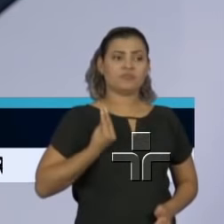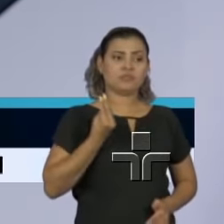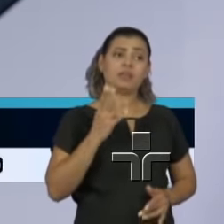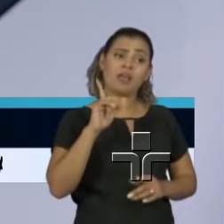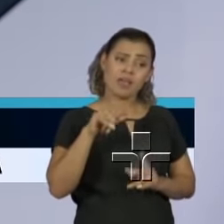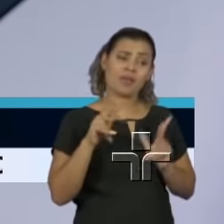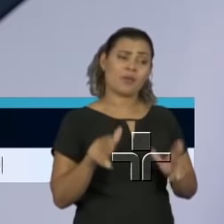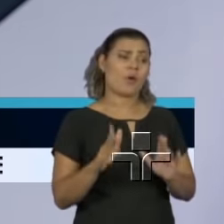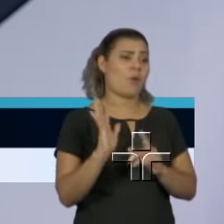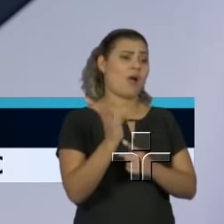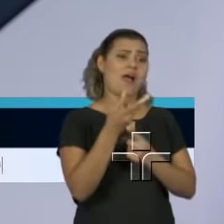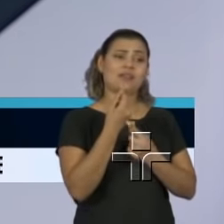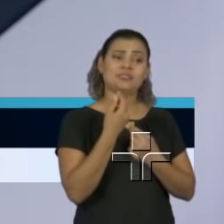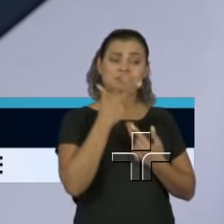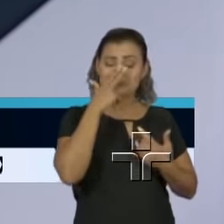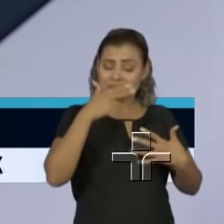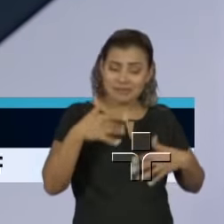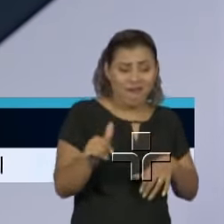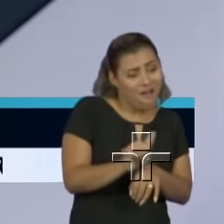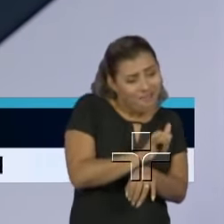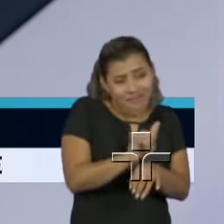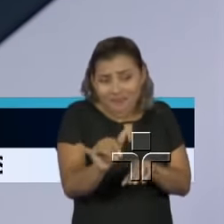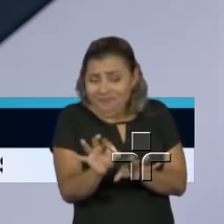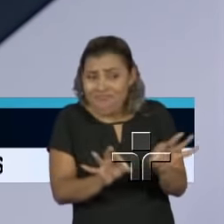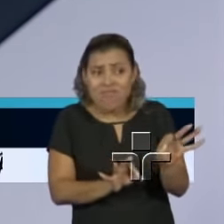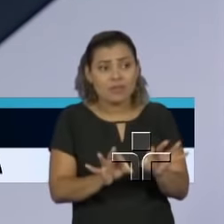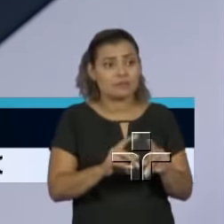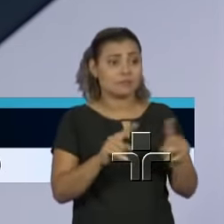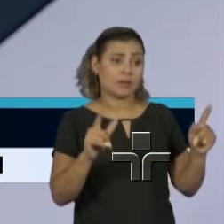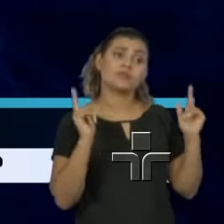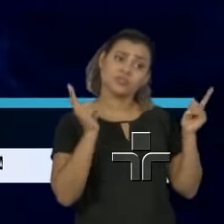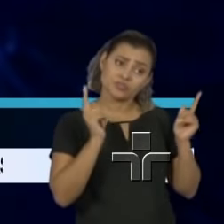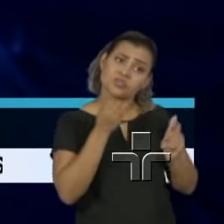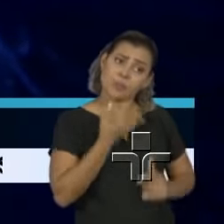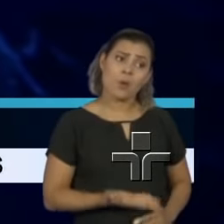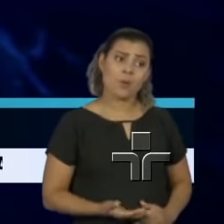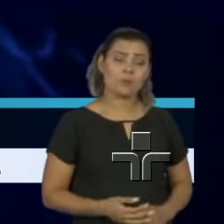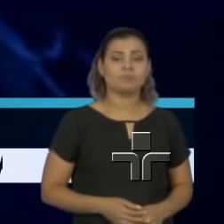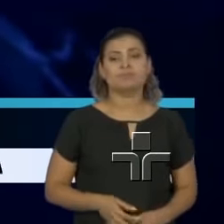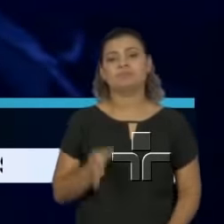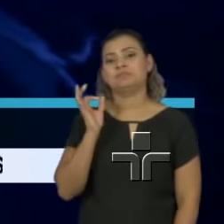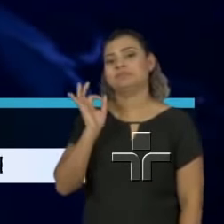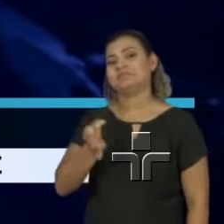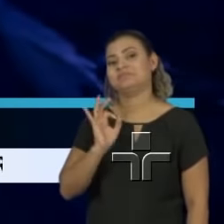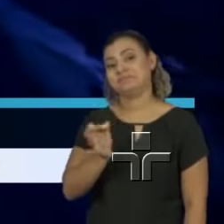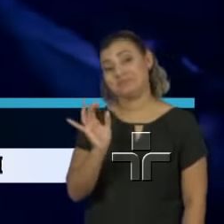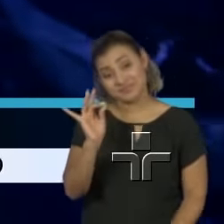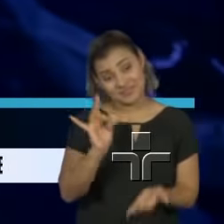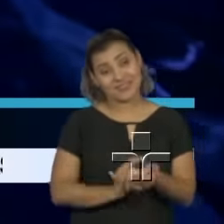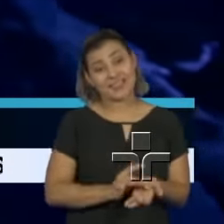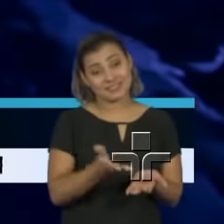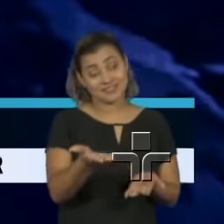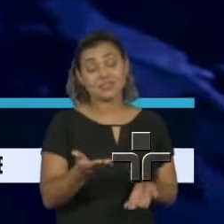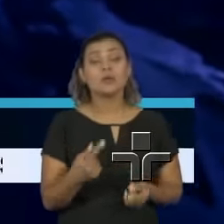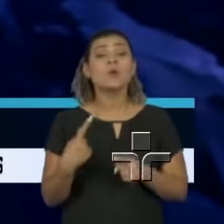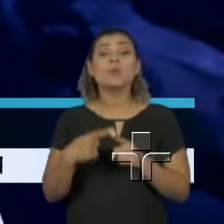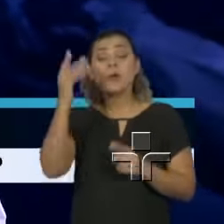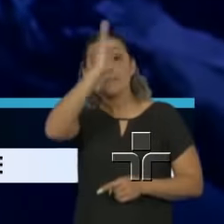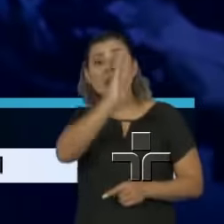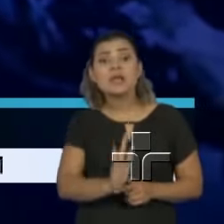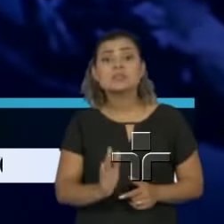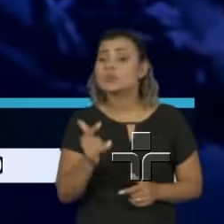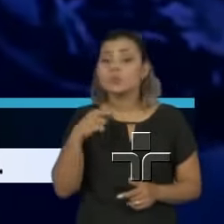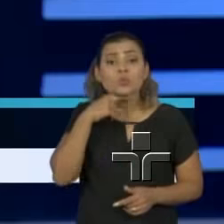precaução, mas se divertir não faz mal a ninguém. É justamente isso que eu ia colocar com você, José Vicente. Por que o brasileiro